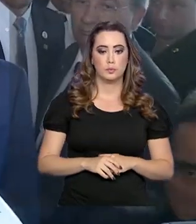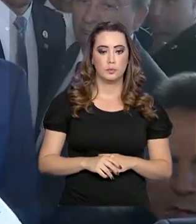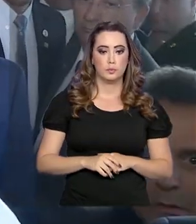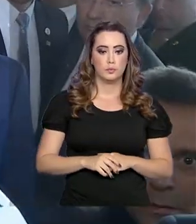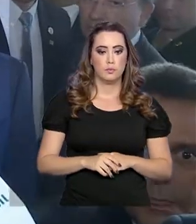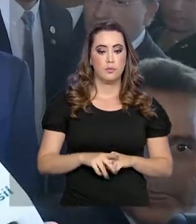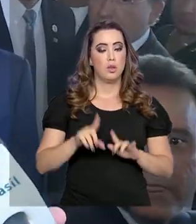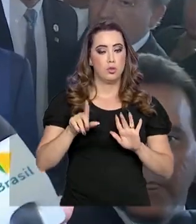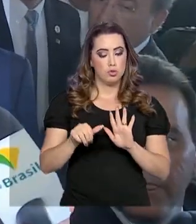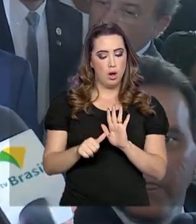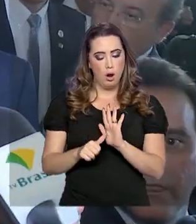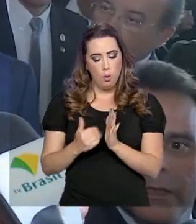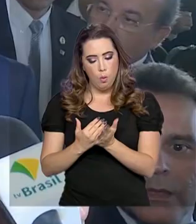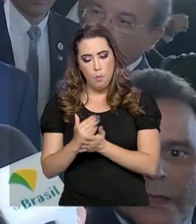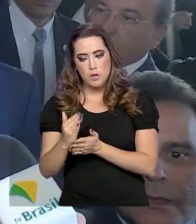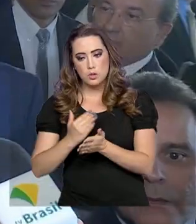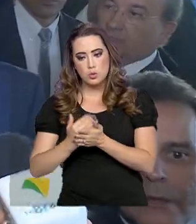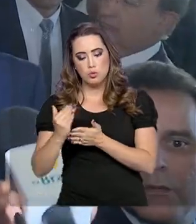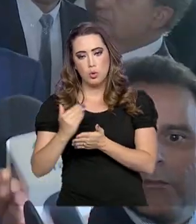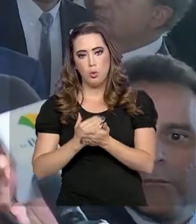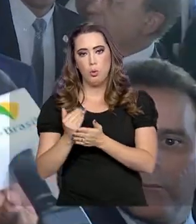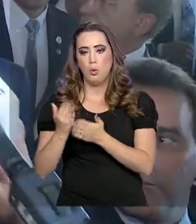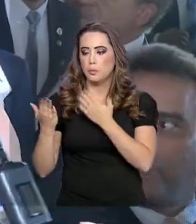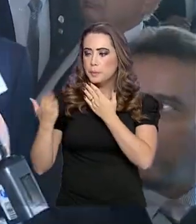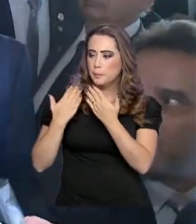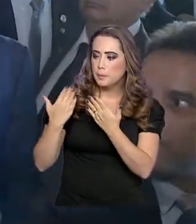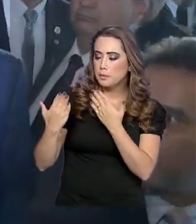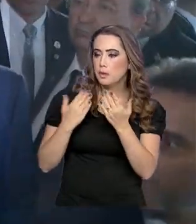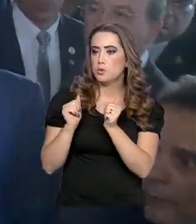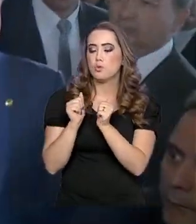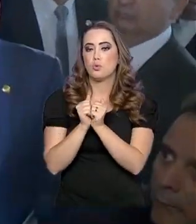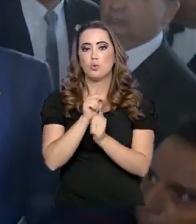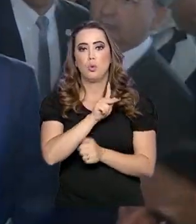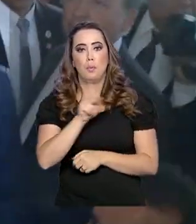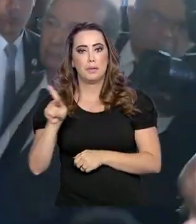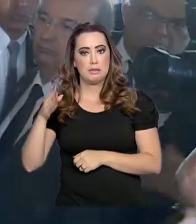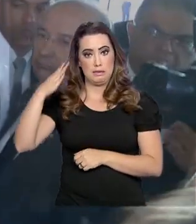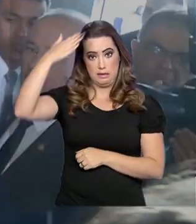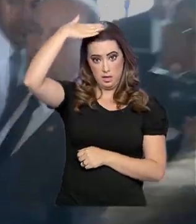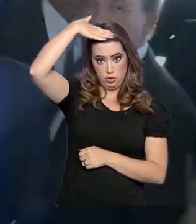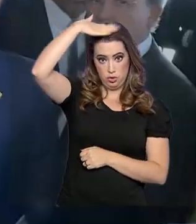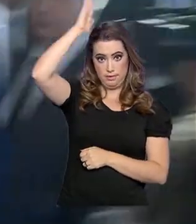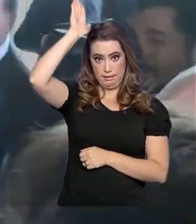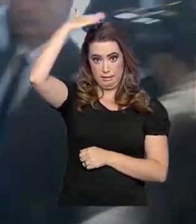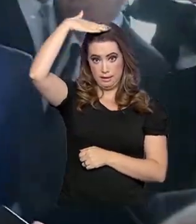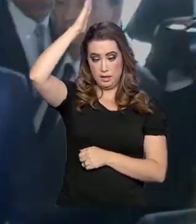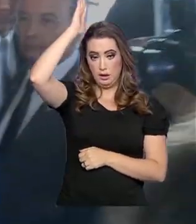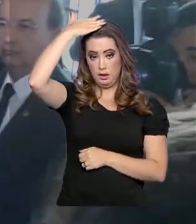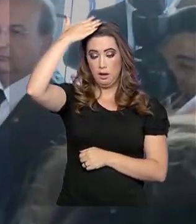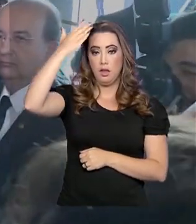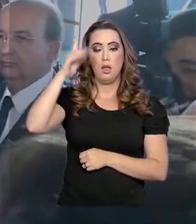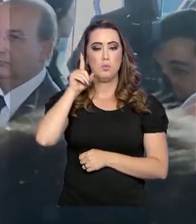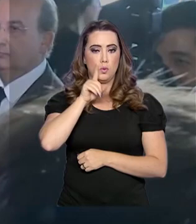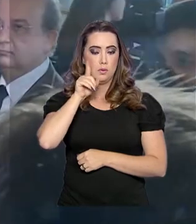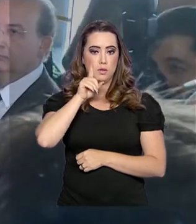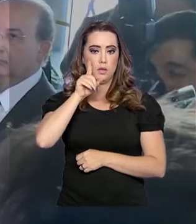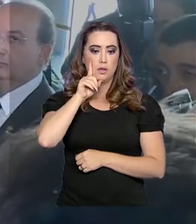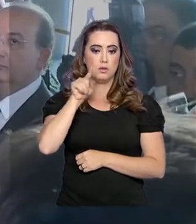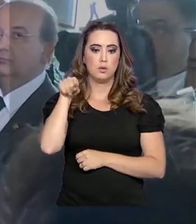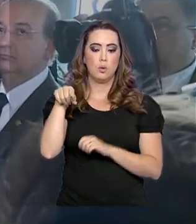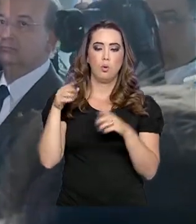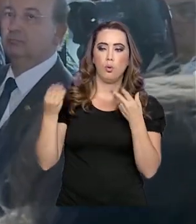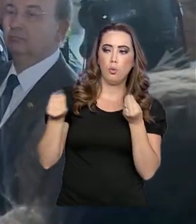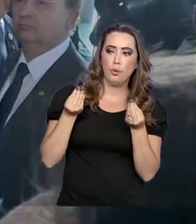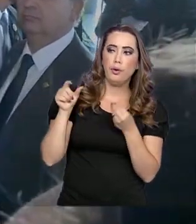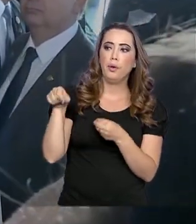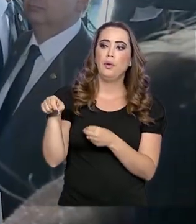Foi dado o primeiro passo, conversando os sábados com o presidente Trump, discutimos questões pontuais, como há interesse para o americano, a questão do etanol,